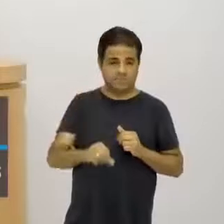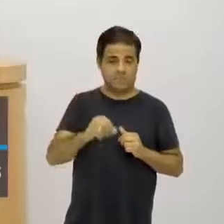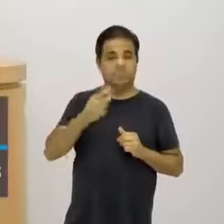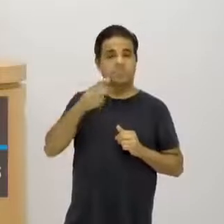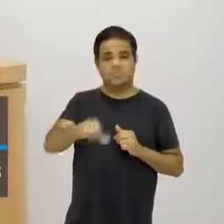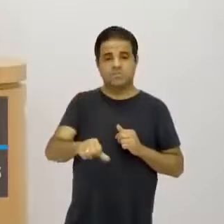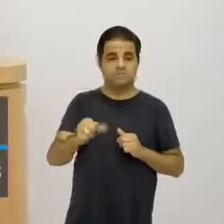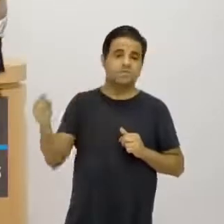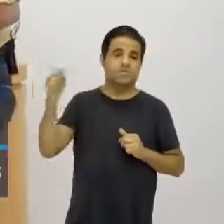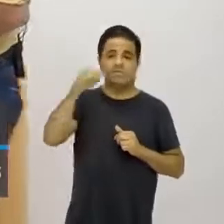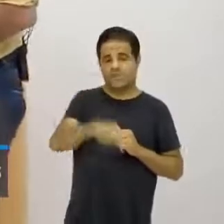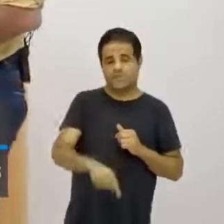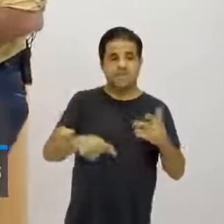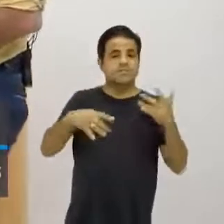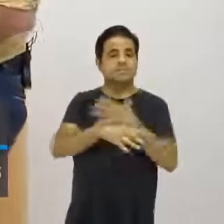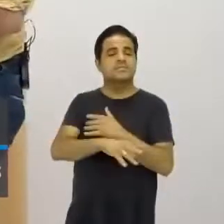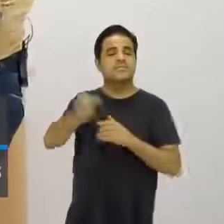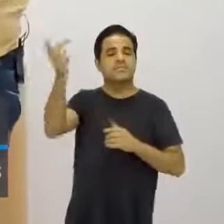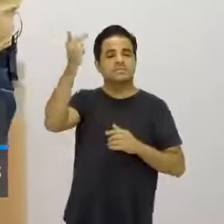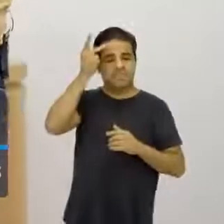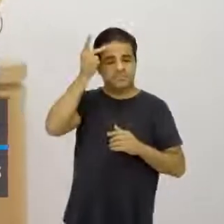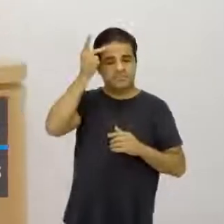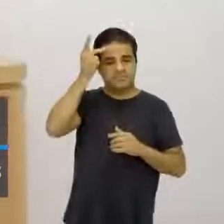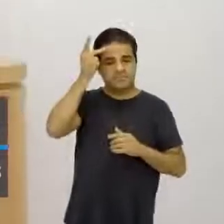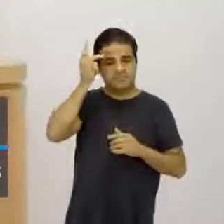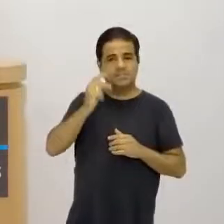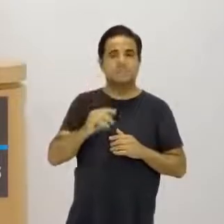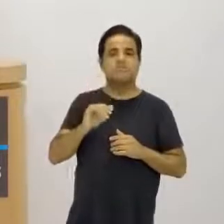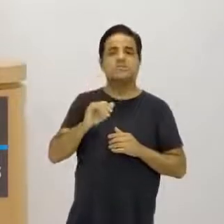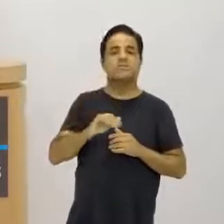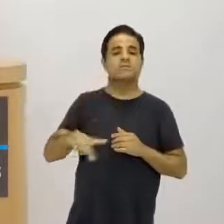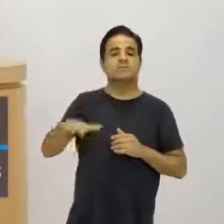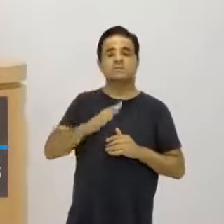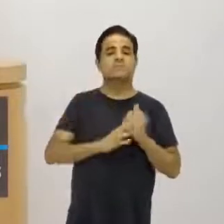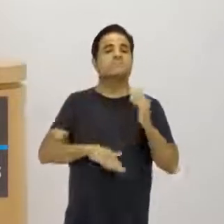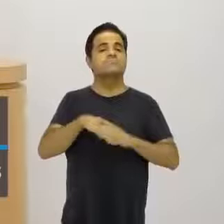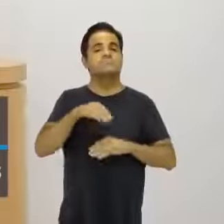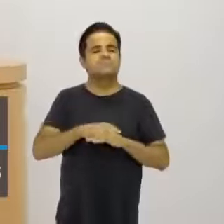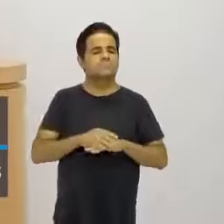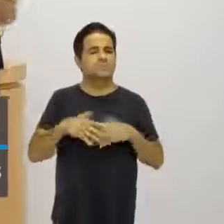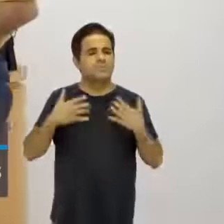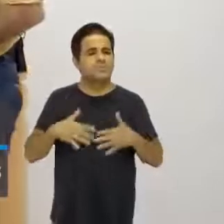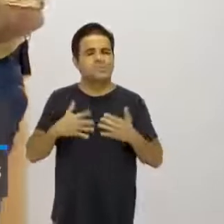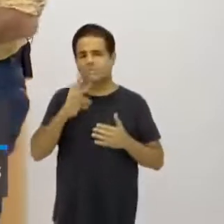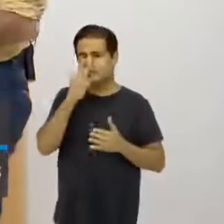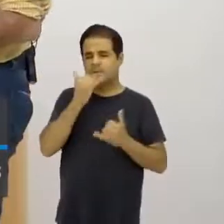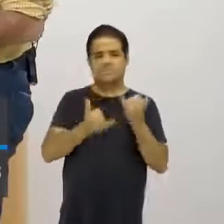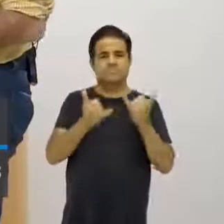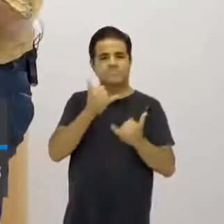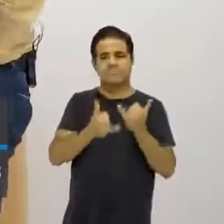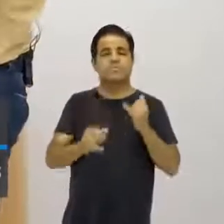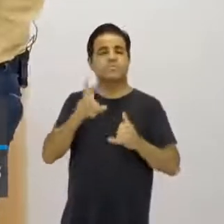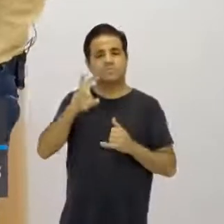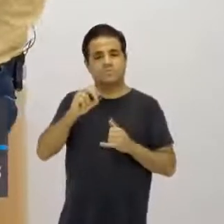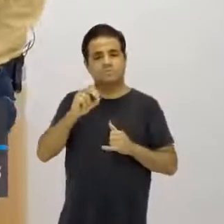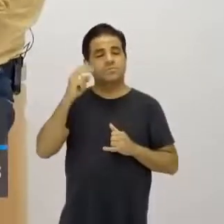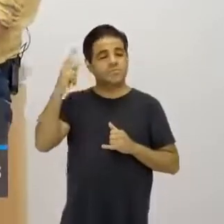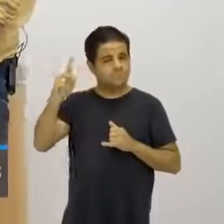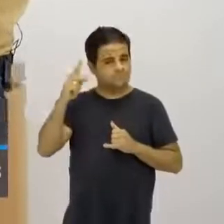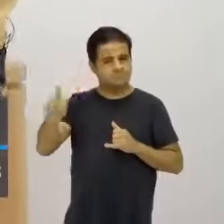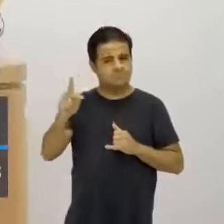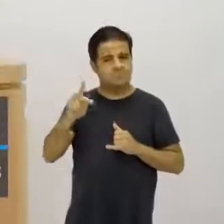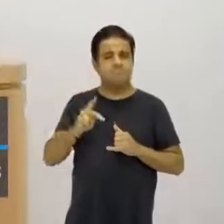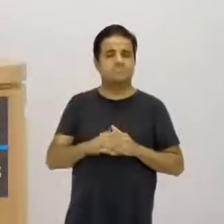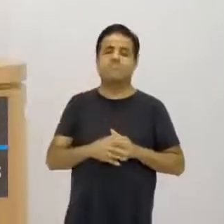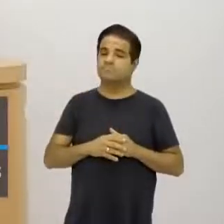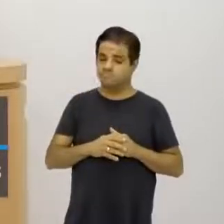anos, vem para a cidade de São Paulo. Numa epopeia, numa saga muito parecida com o avô dele, só que agora interno,